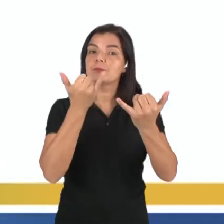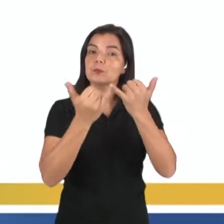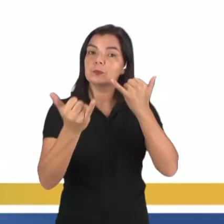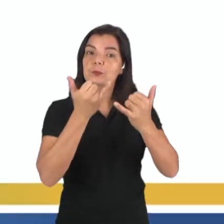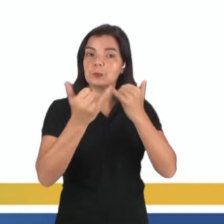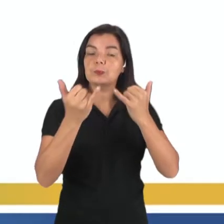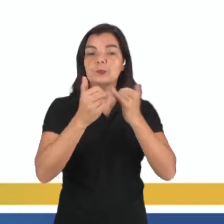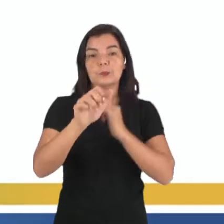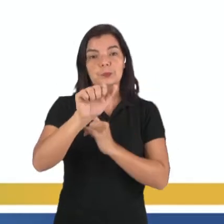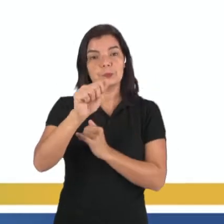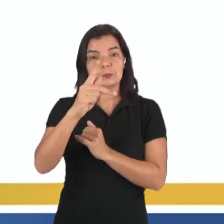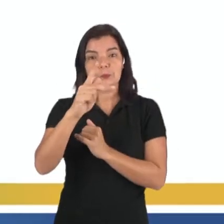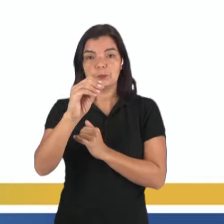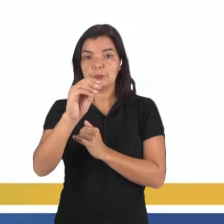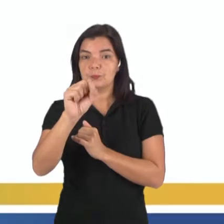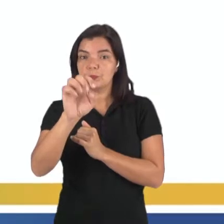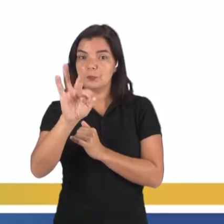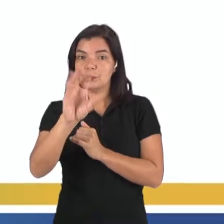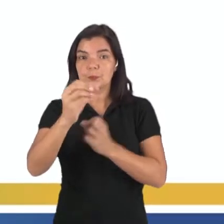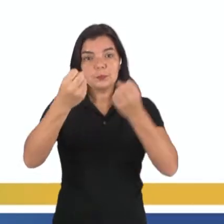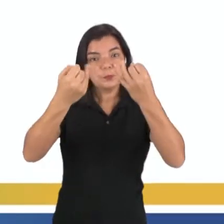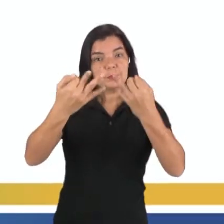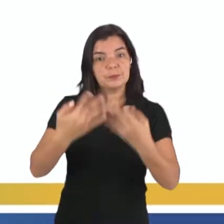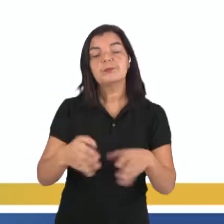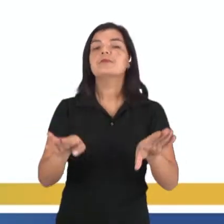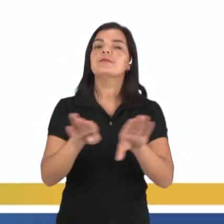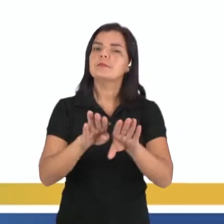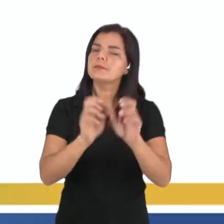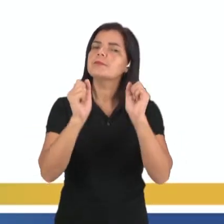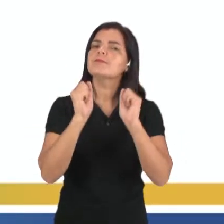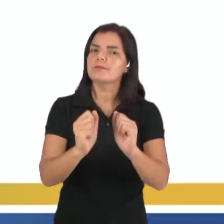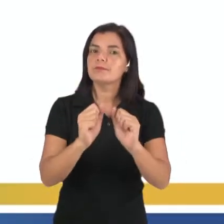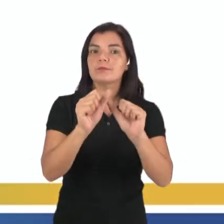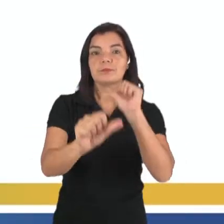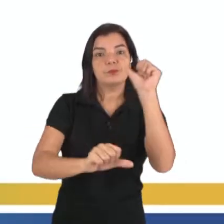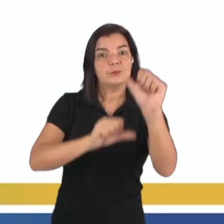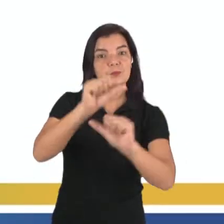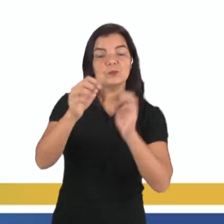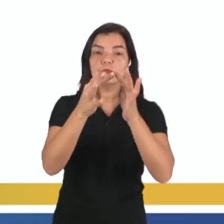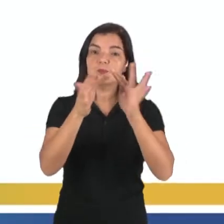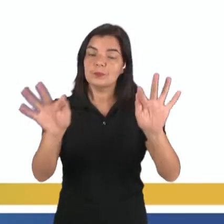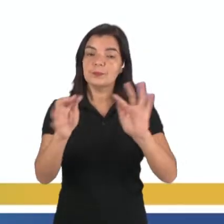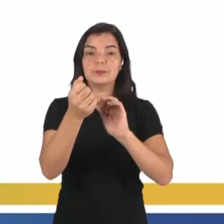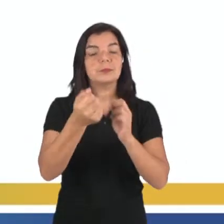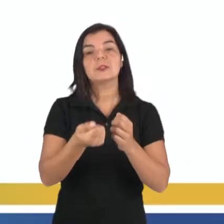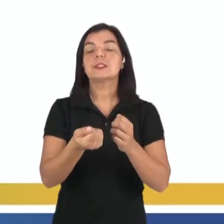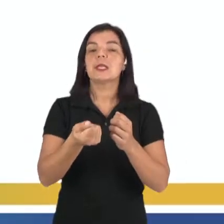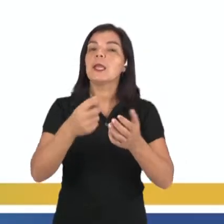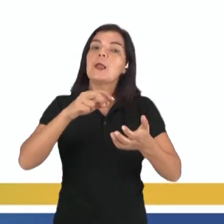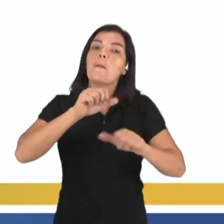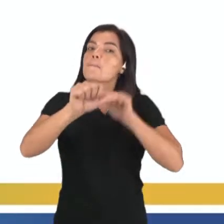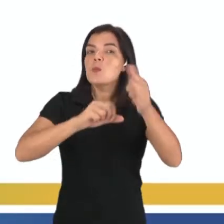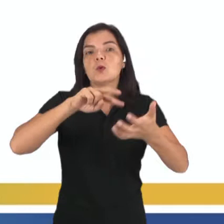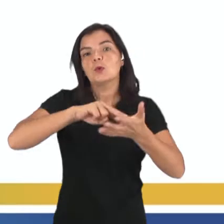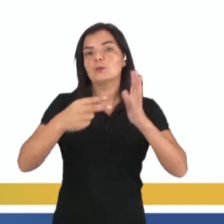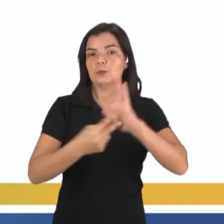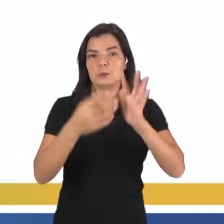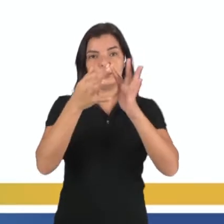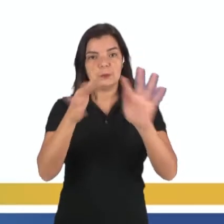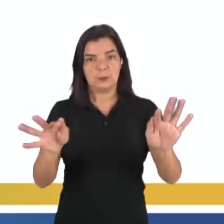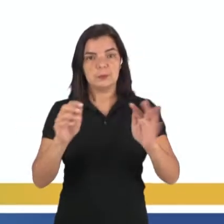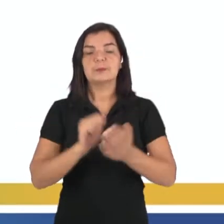aposto explicativo, né? Ela parece muito com um aposto explicativo, e podem ser removidas da oração sem prejudicar o sentido da frase,